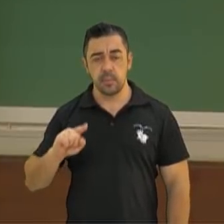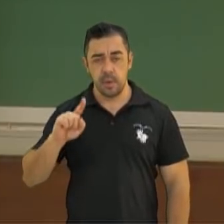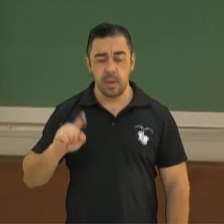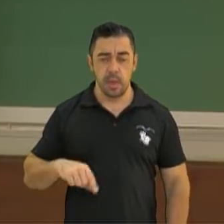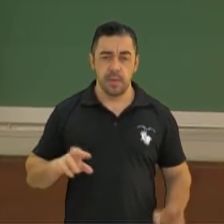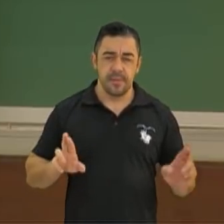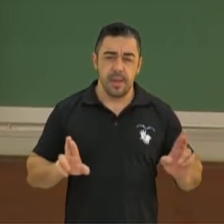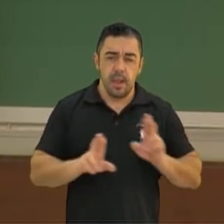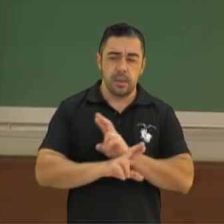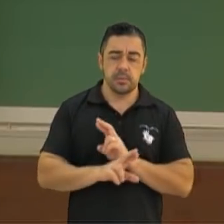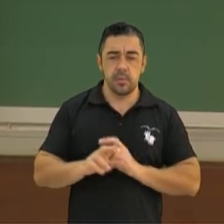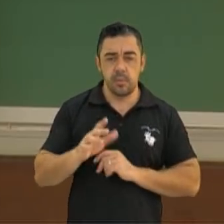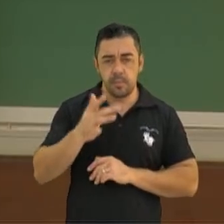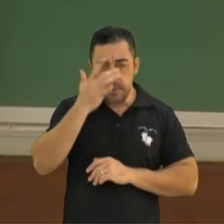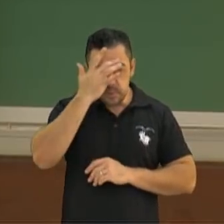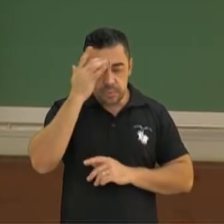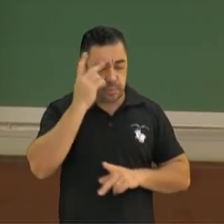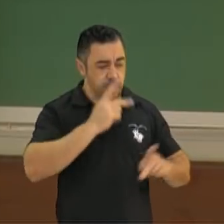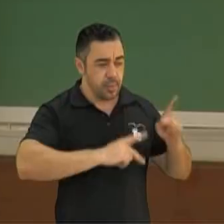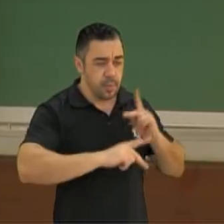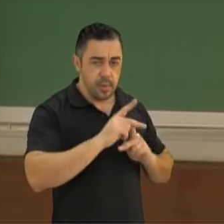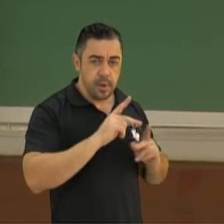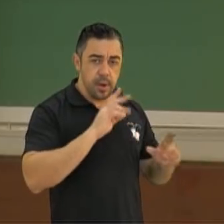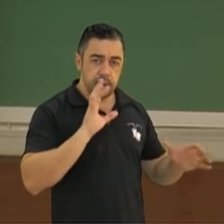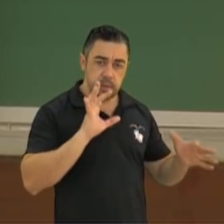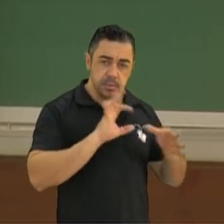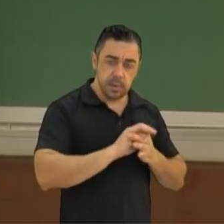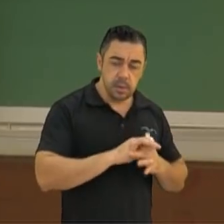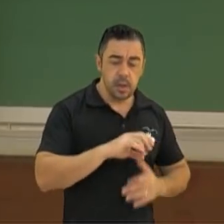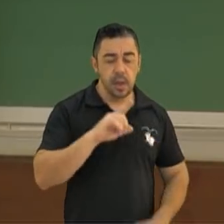faça essa menção, né? Faça com que você associe